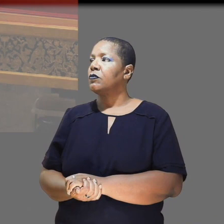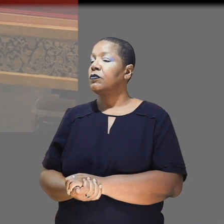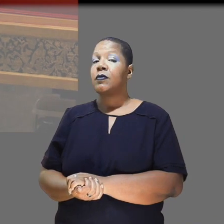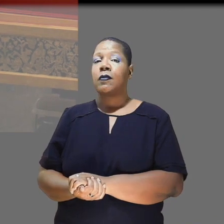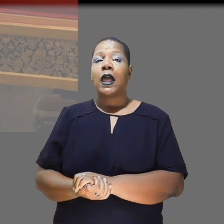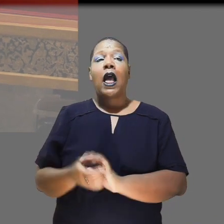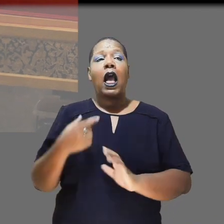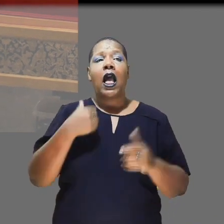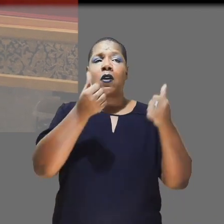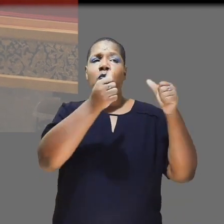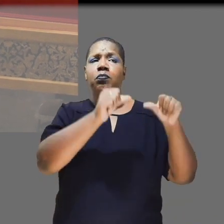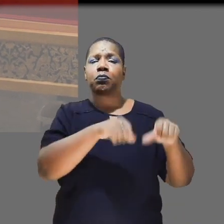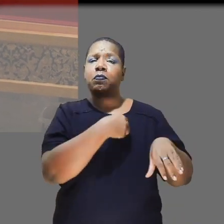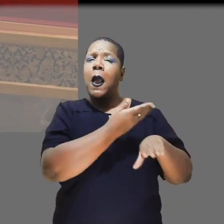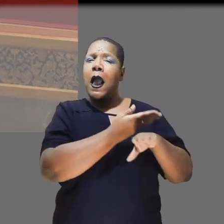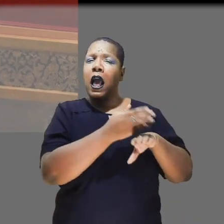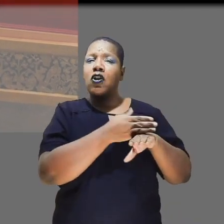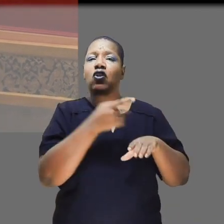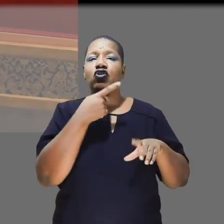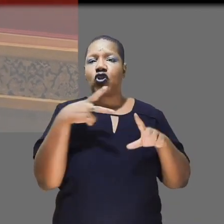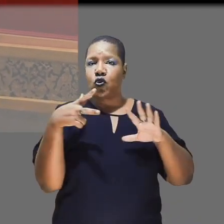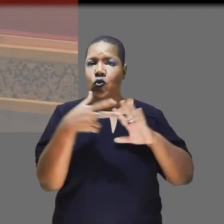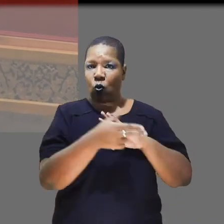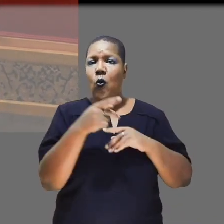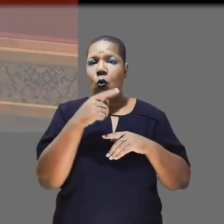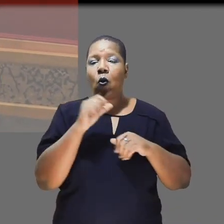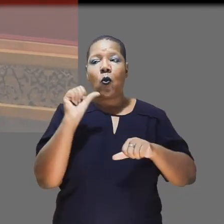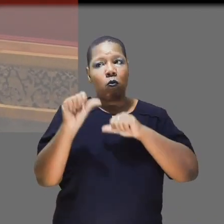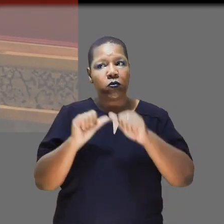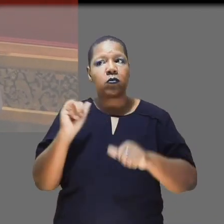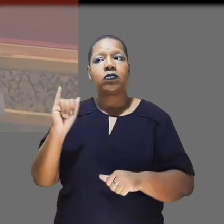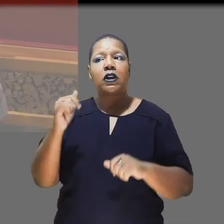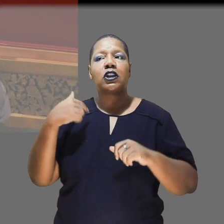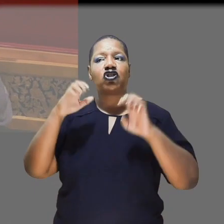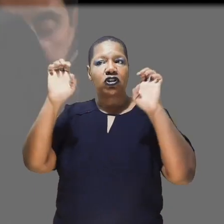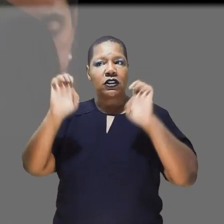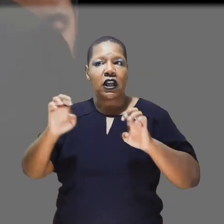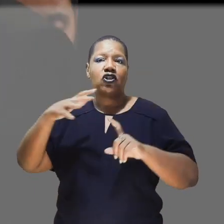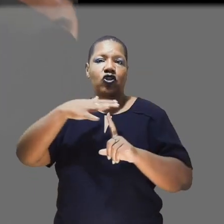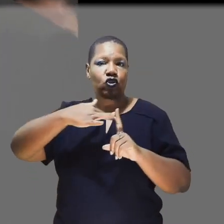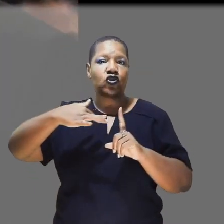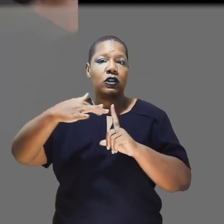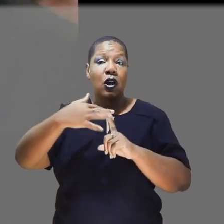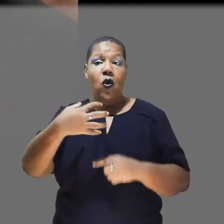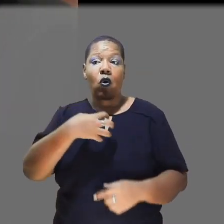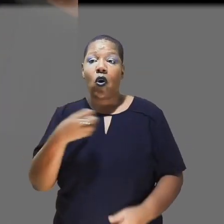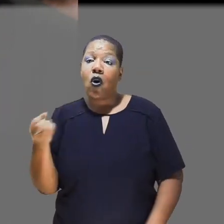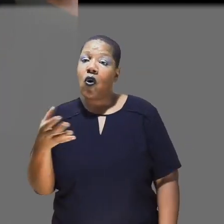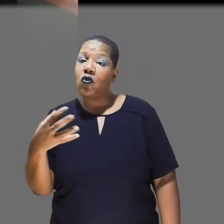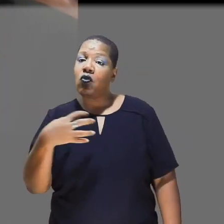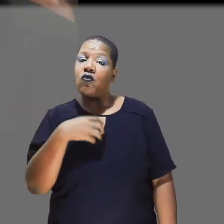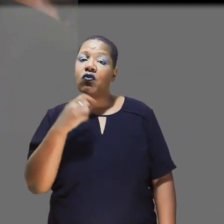Com a decadência da prática de castração e importantes mudanças estéticas e sociais, novos tipos de voz